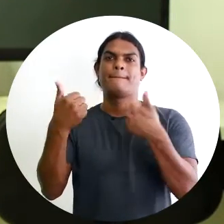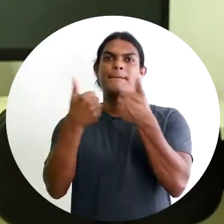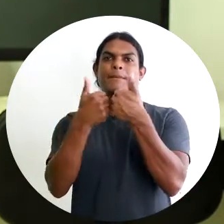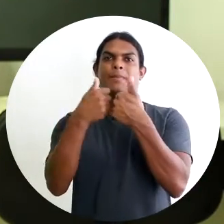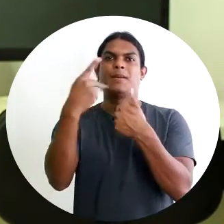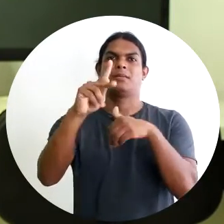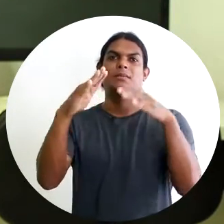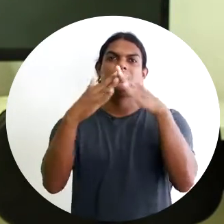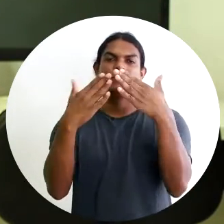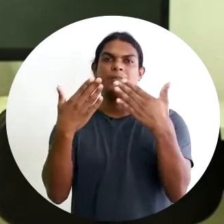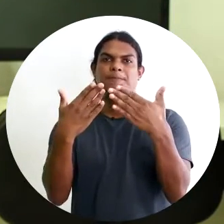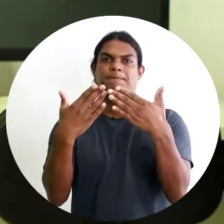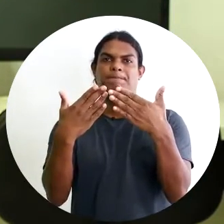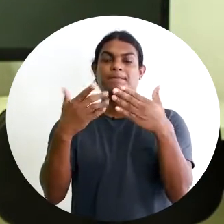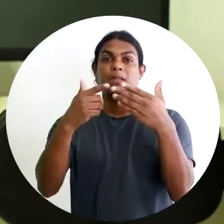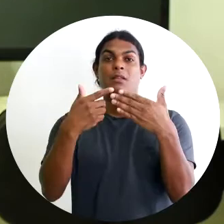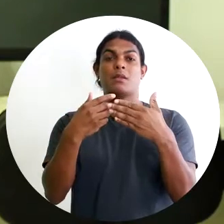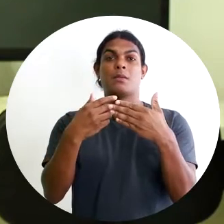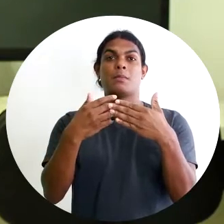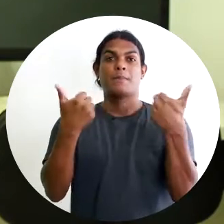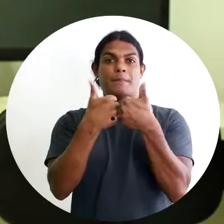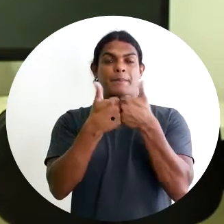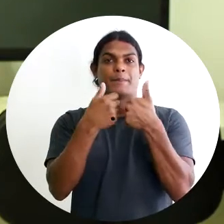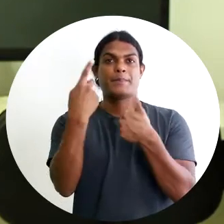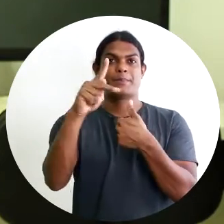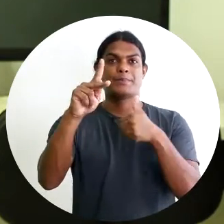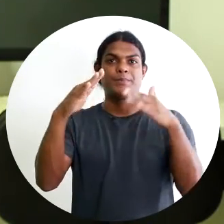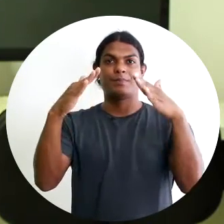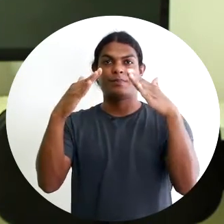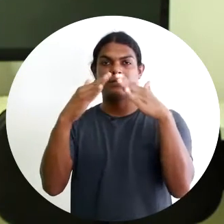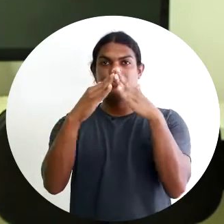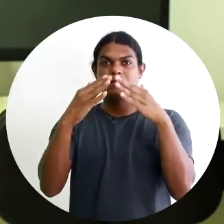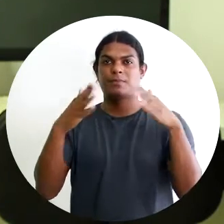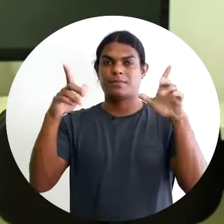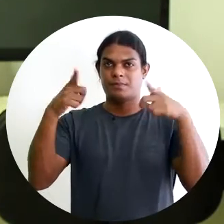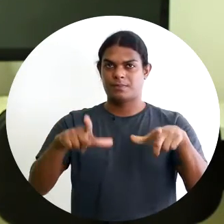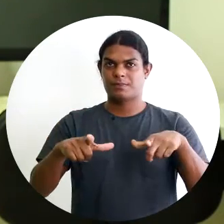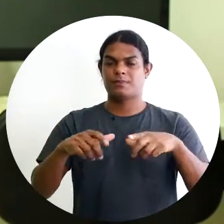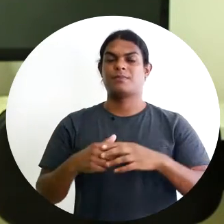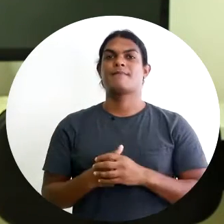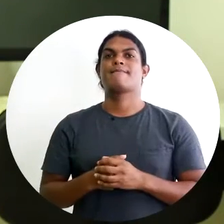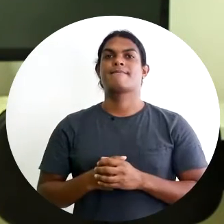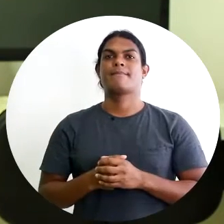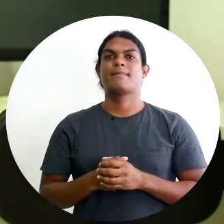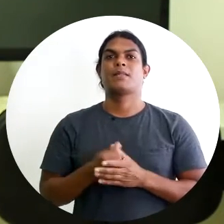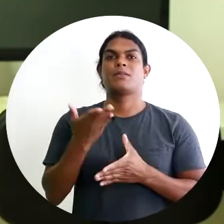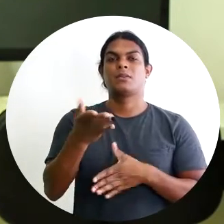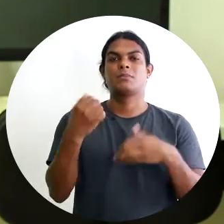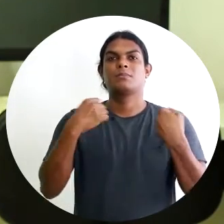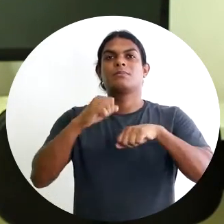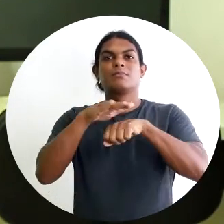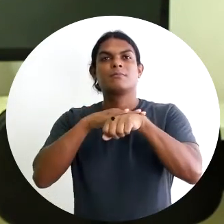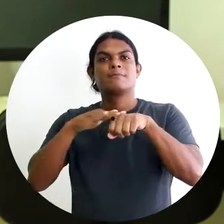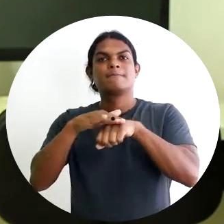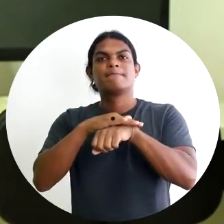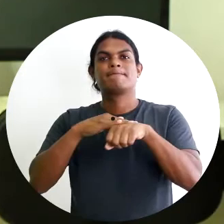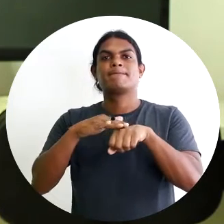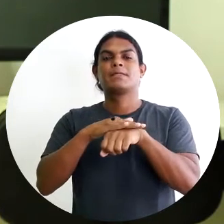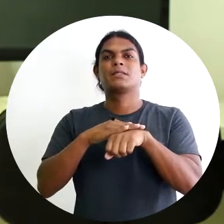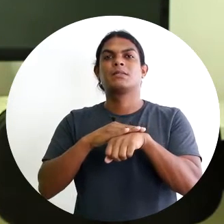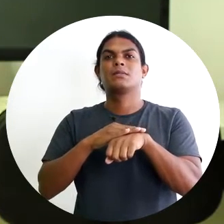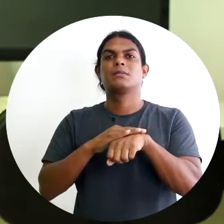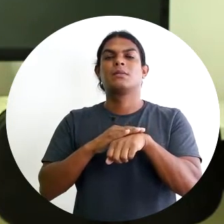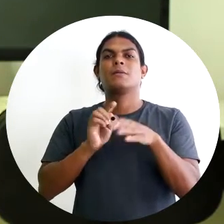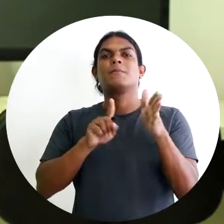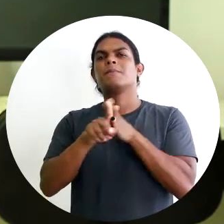pessoas. O importante é que você tenha essa pessoa com deficiência e converse com ela para saber que espaços elas